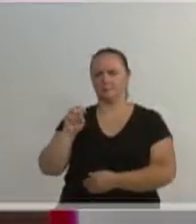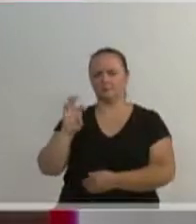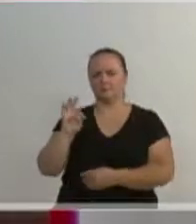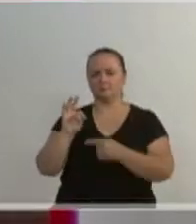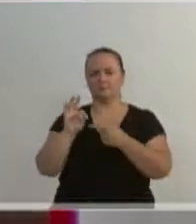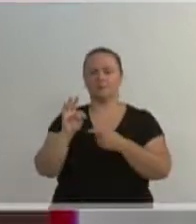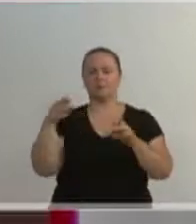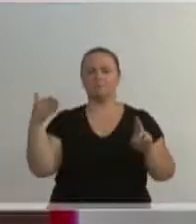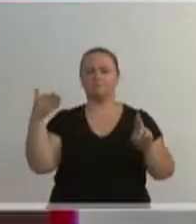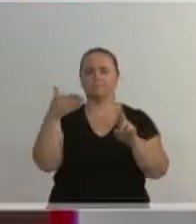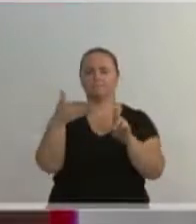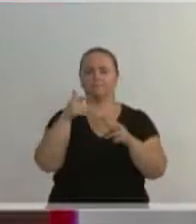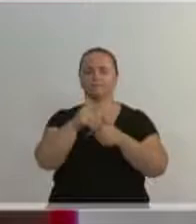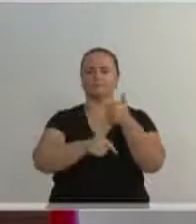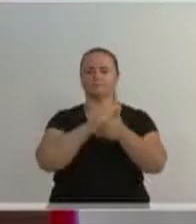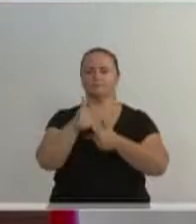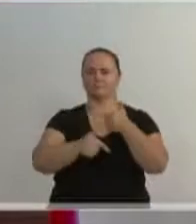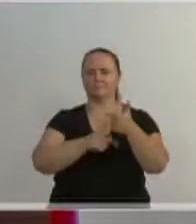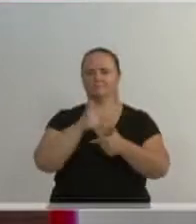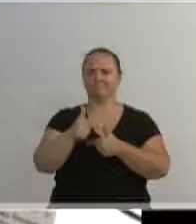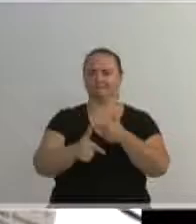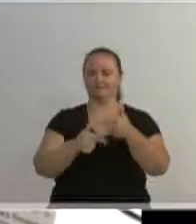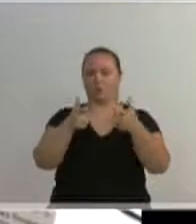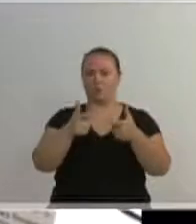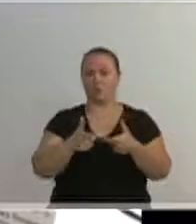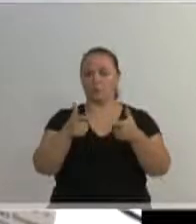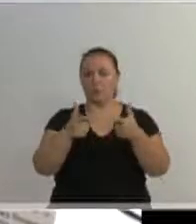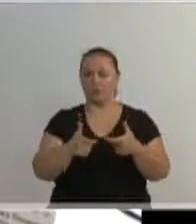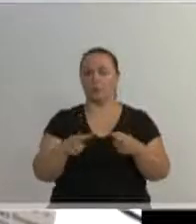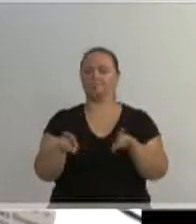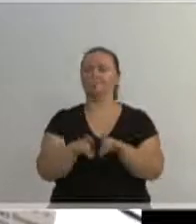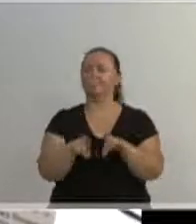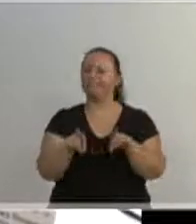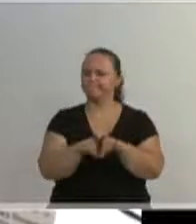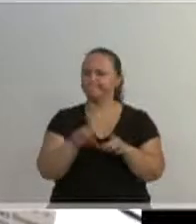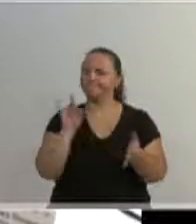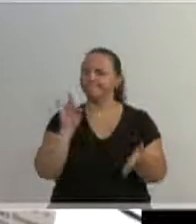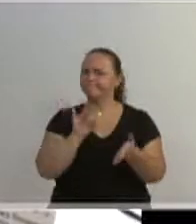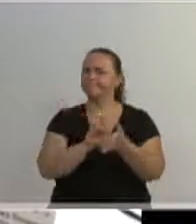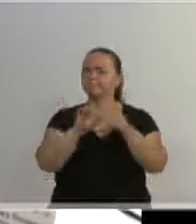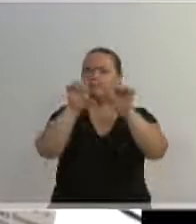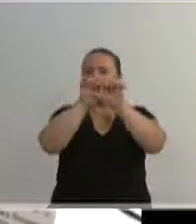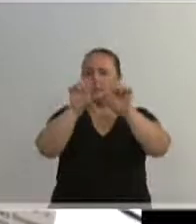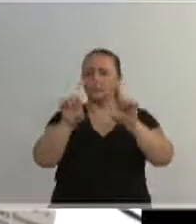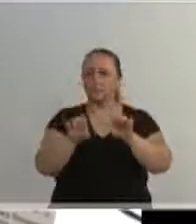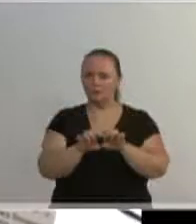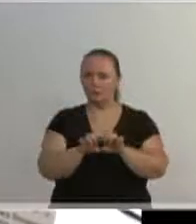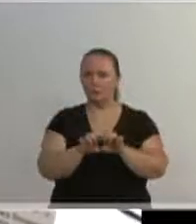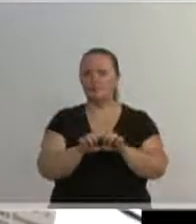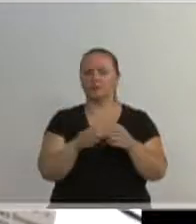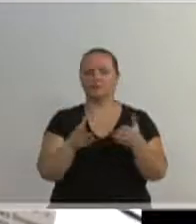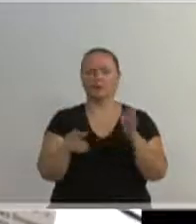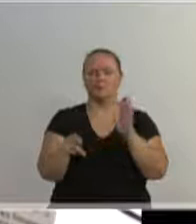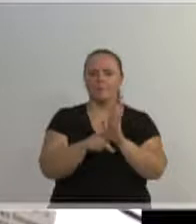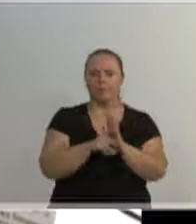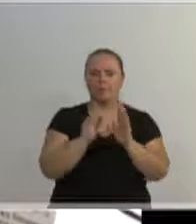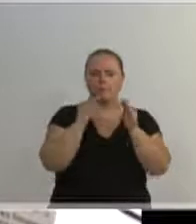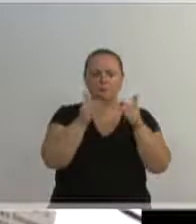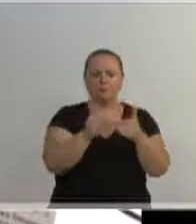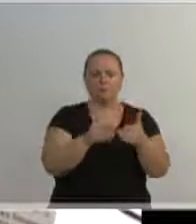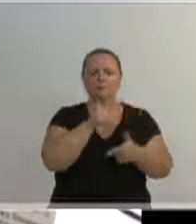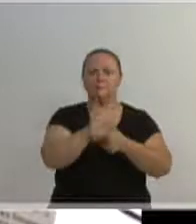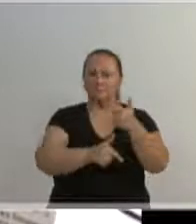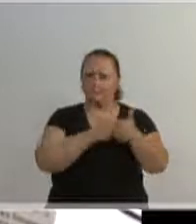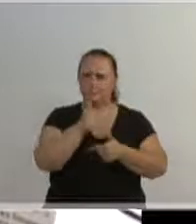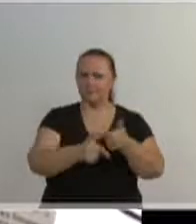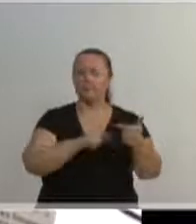o trabalhador inclusive a nossa estrutura referência o trabalhador de blumenau é